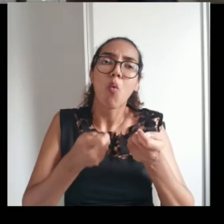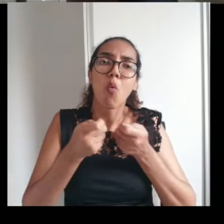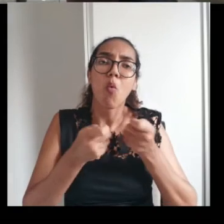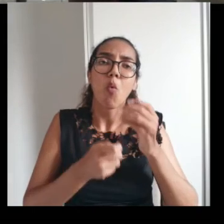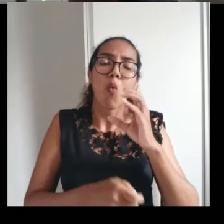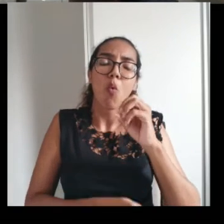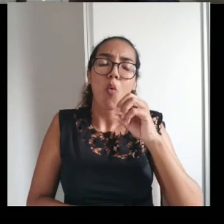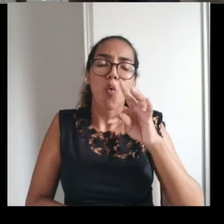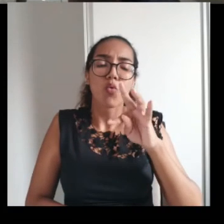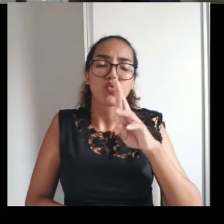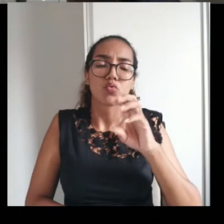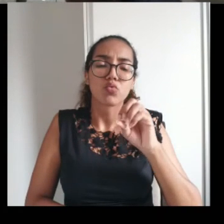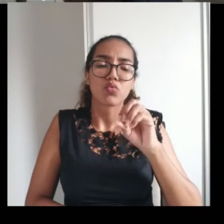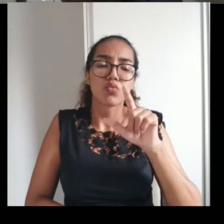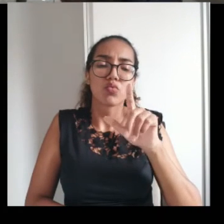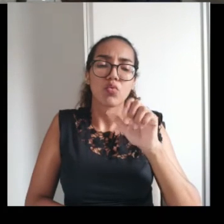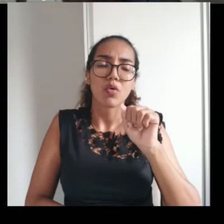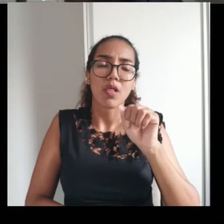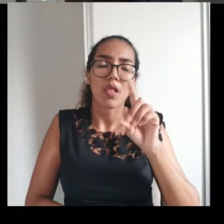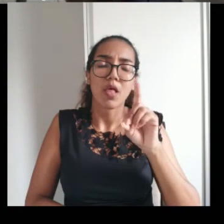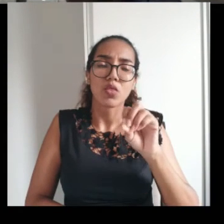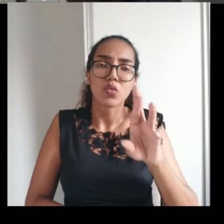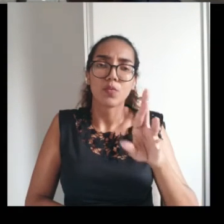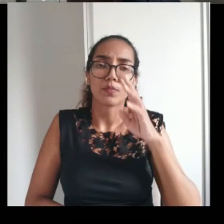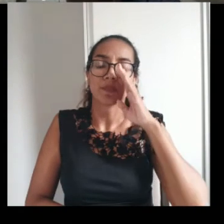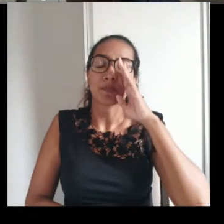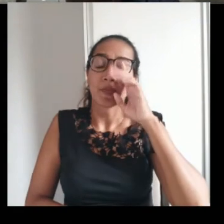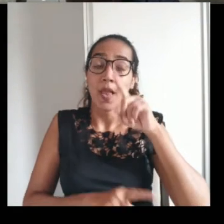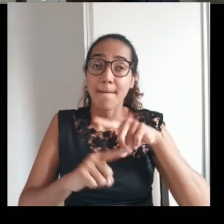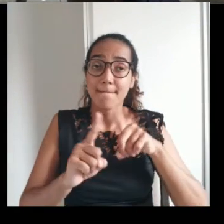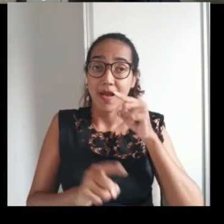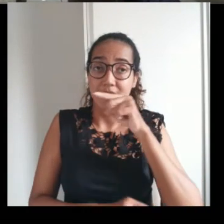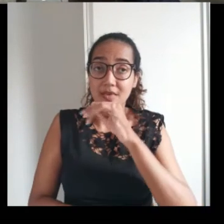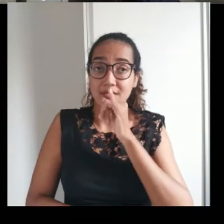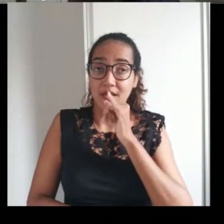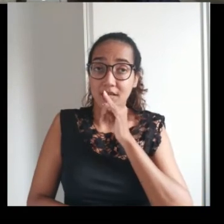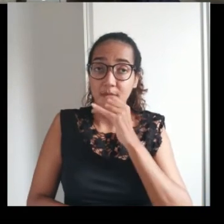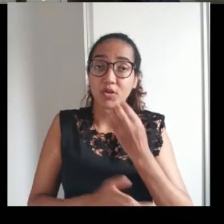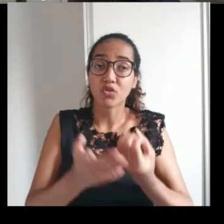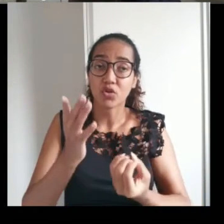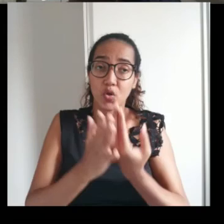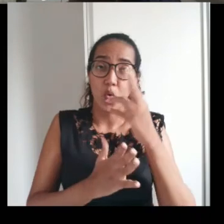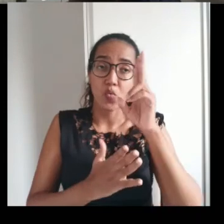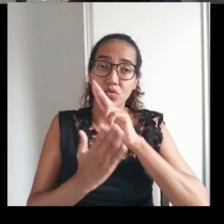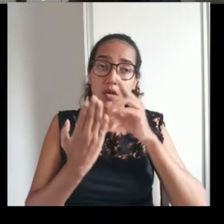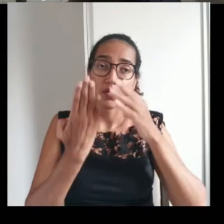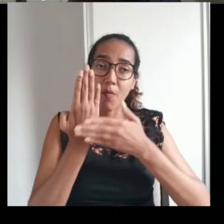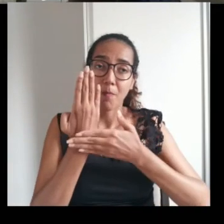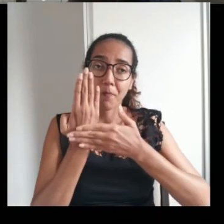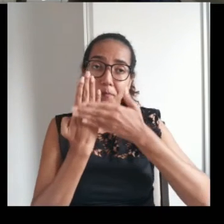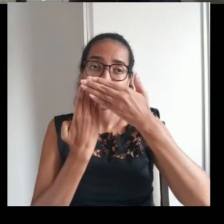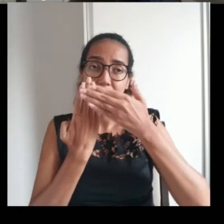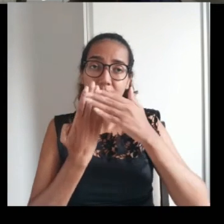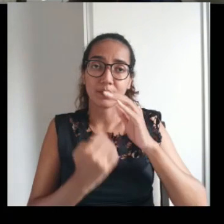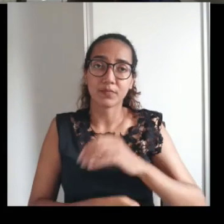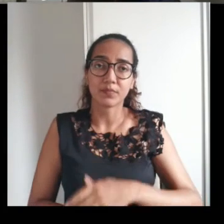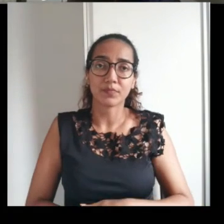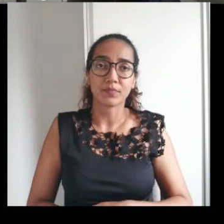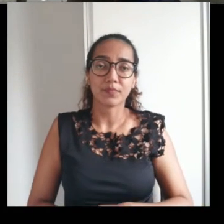Mas nesse exemplo aqui a gente construiu com a fachada, tá? E no fim das contas,